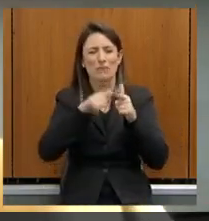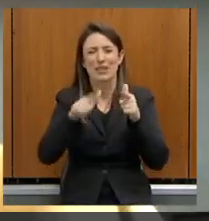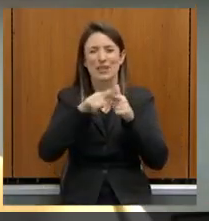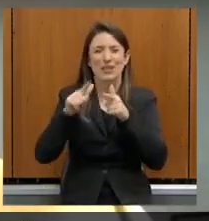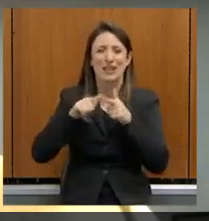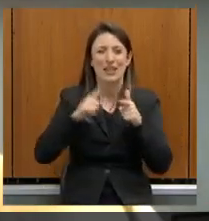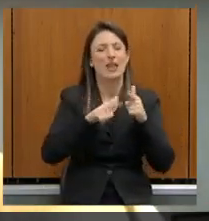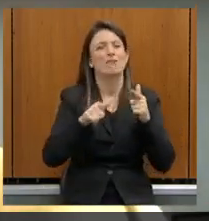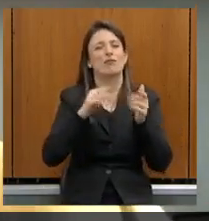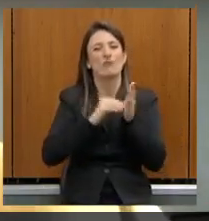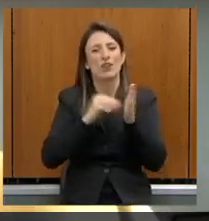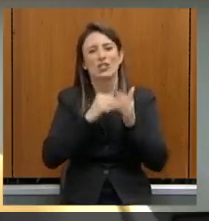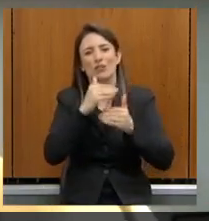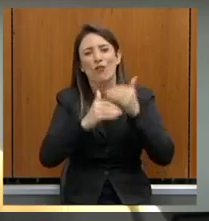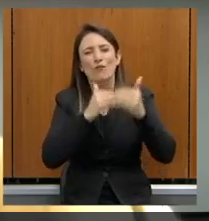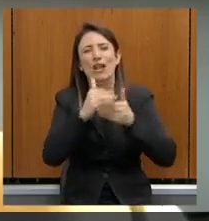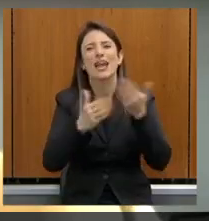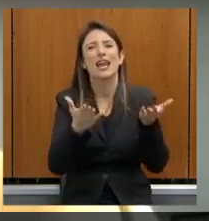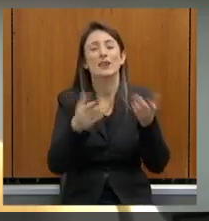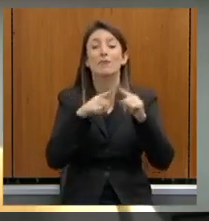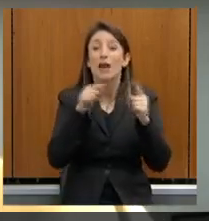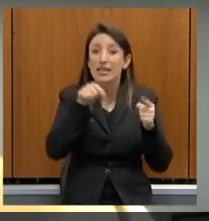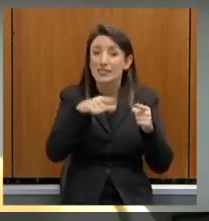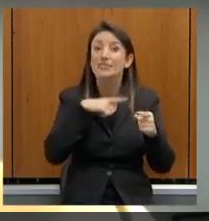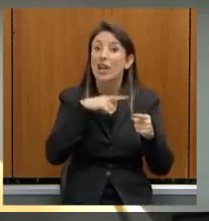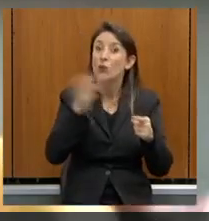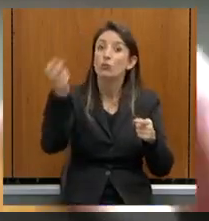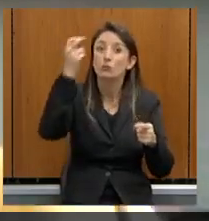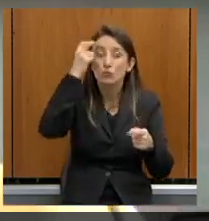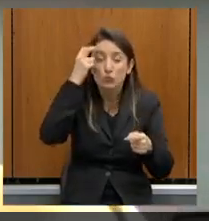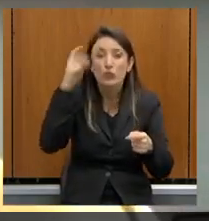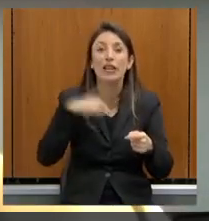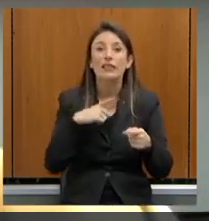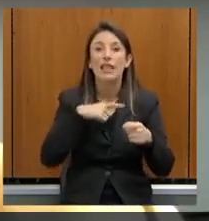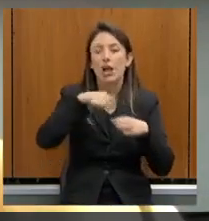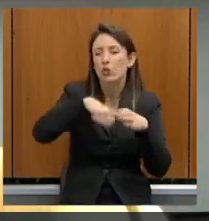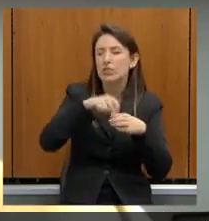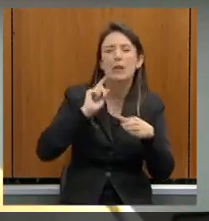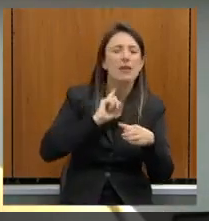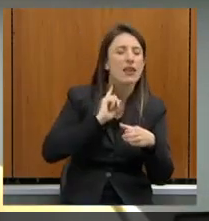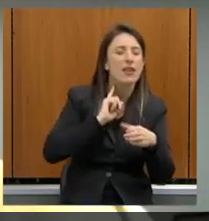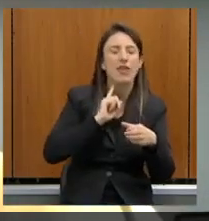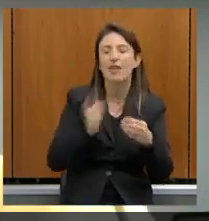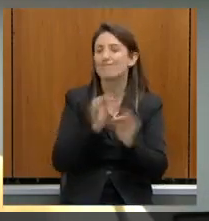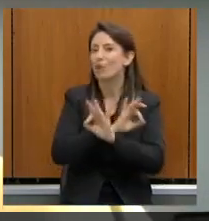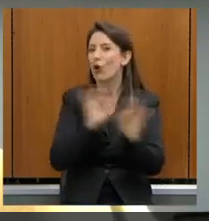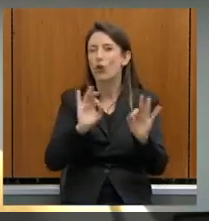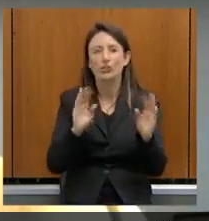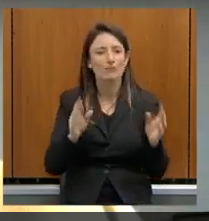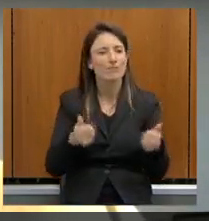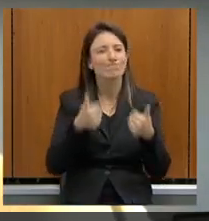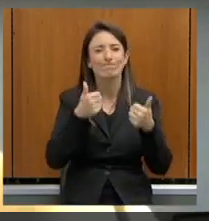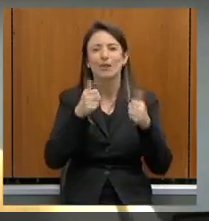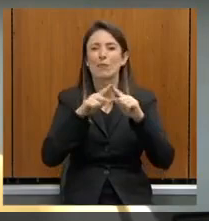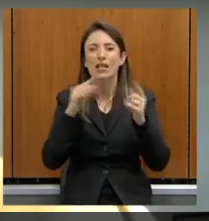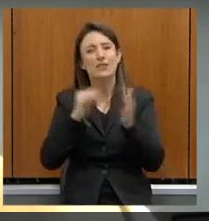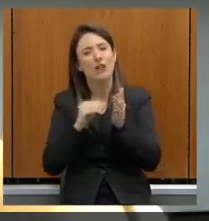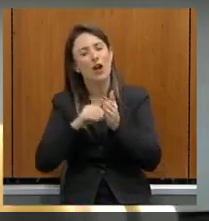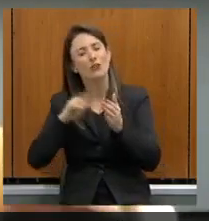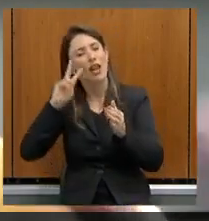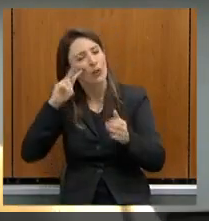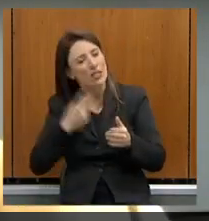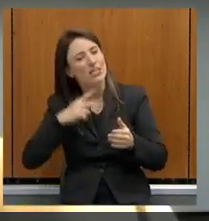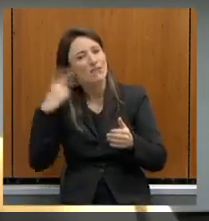a cultura, a cozinha mineira tão rica, pouco valorizada, enfim, não estou falando deste governo, de outros governos.